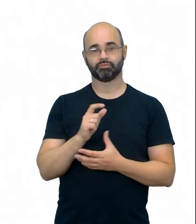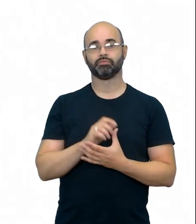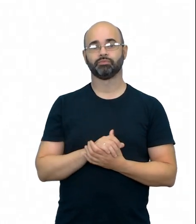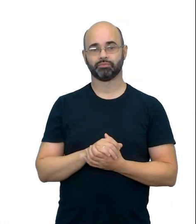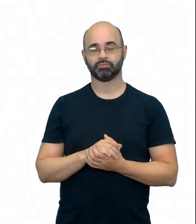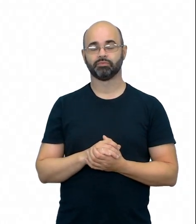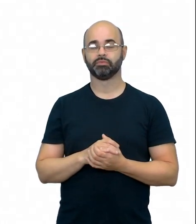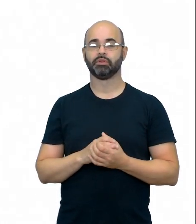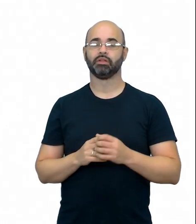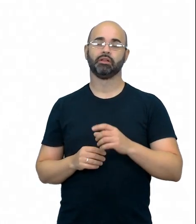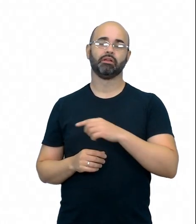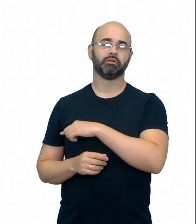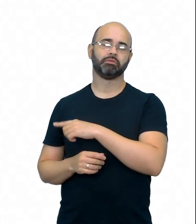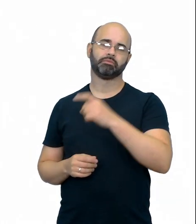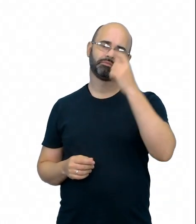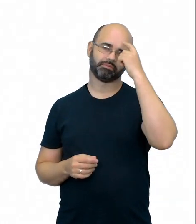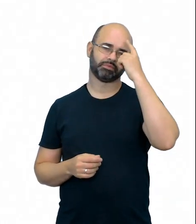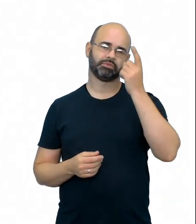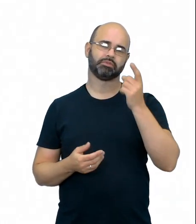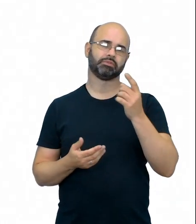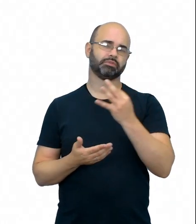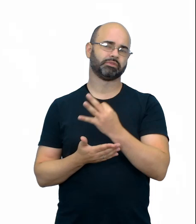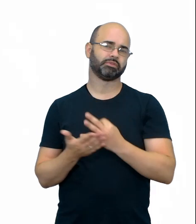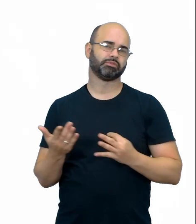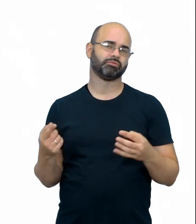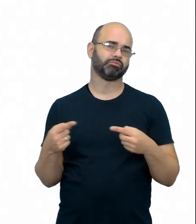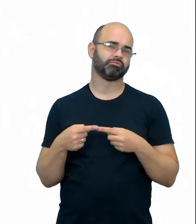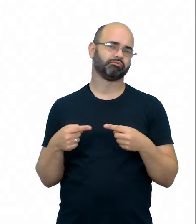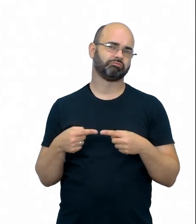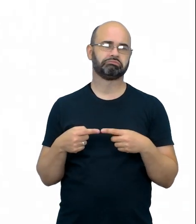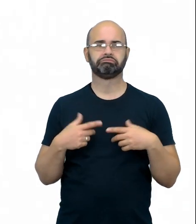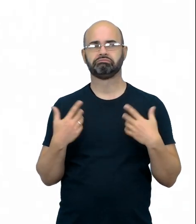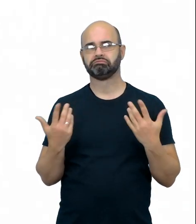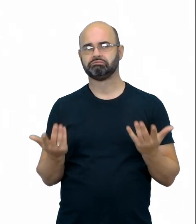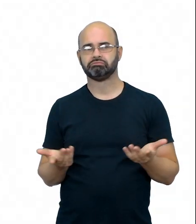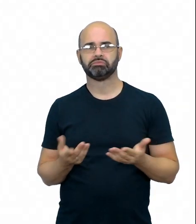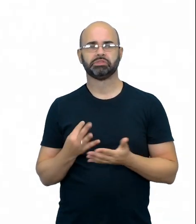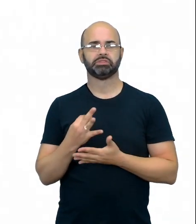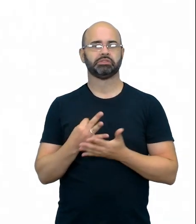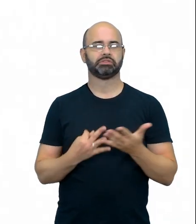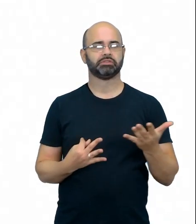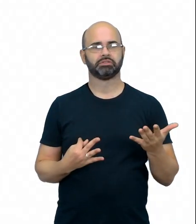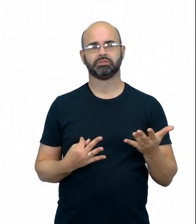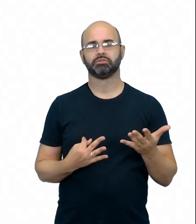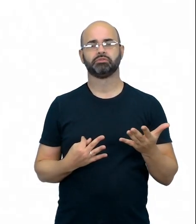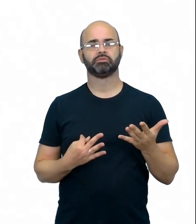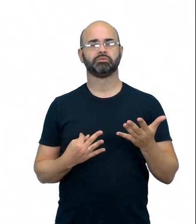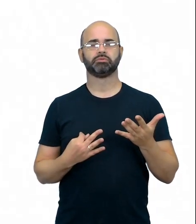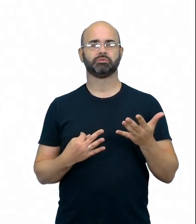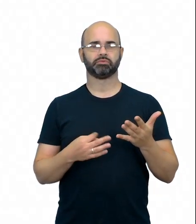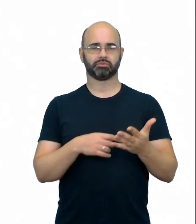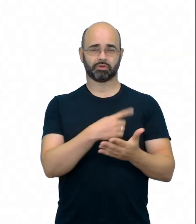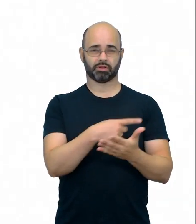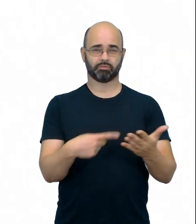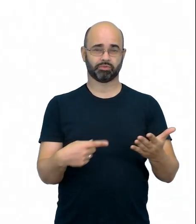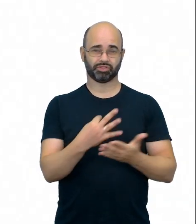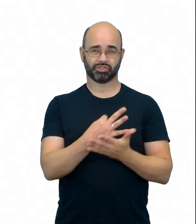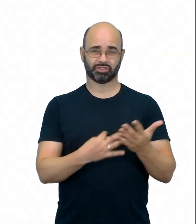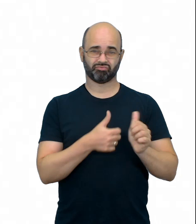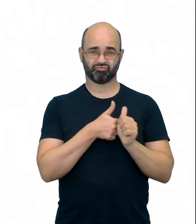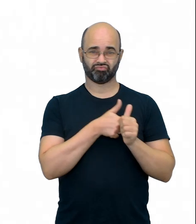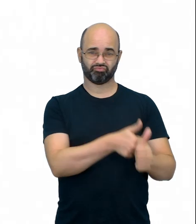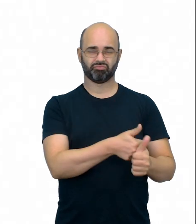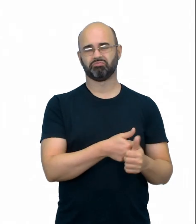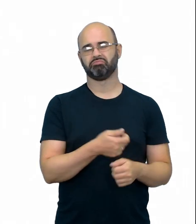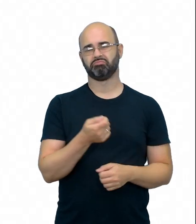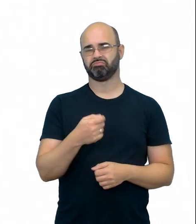vocês pegarem algum outro texto relacionado. Não precisa necessariamente seguir os textos que estão na apostila, mas vocês